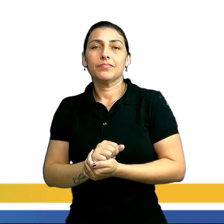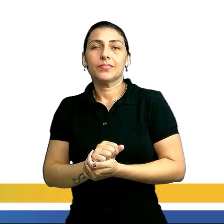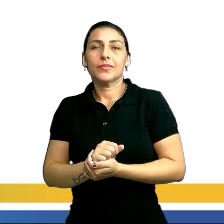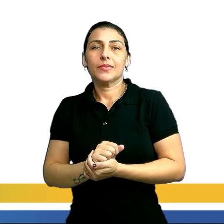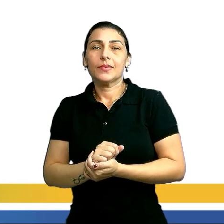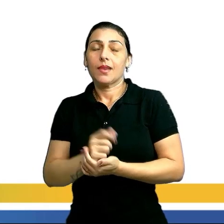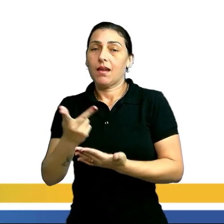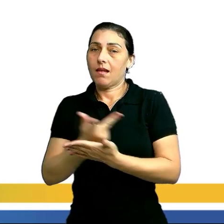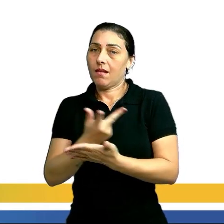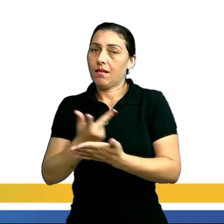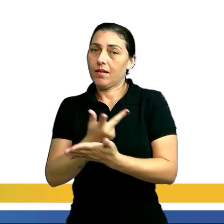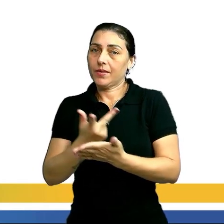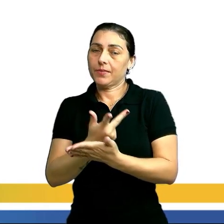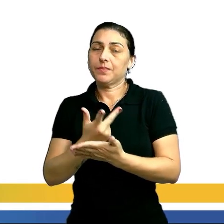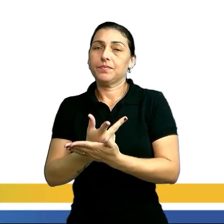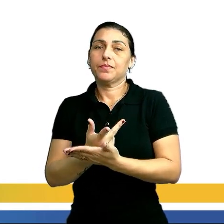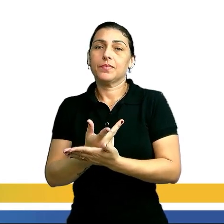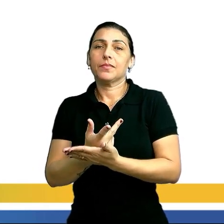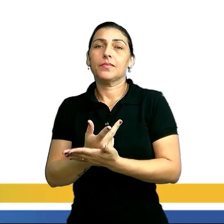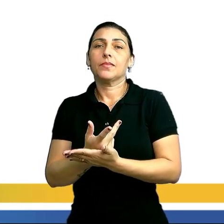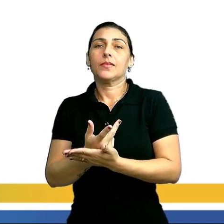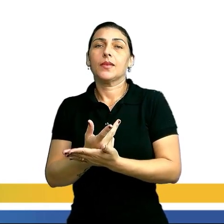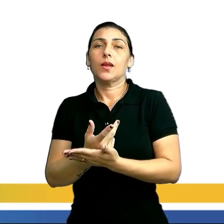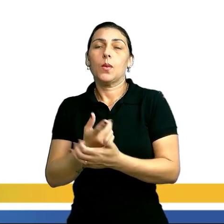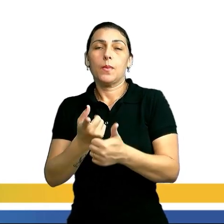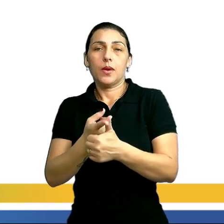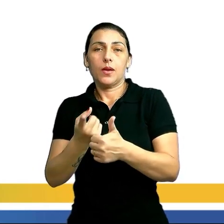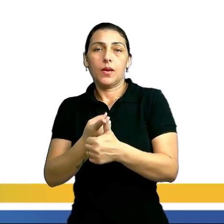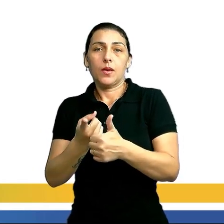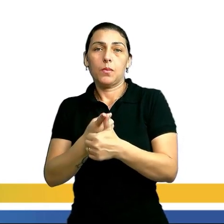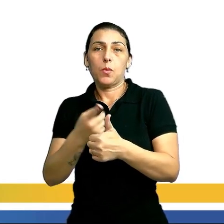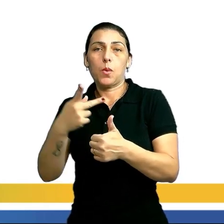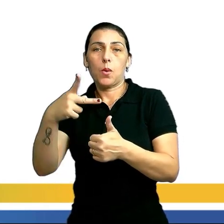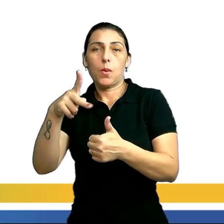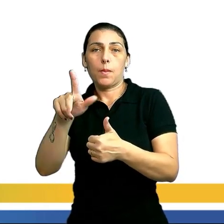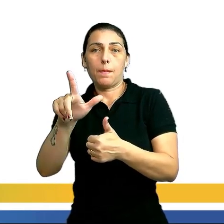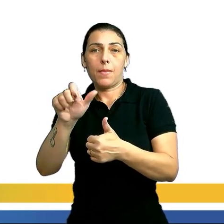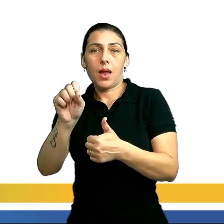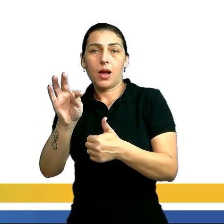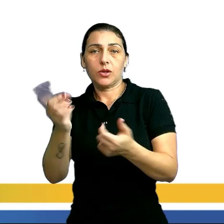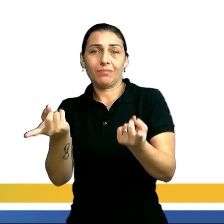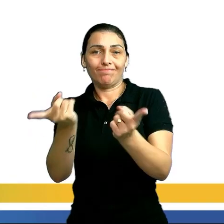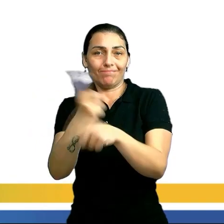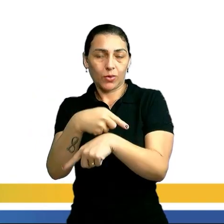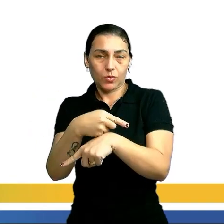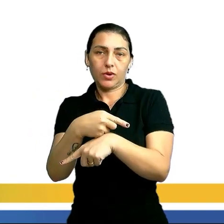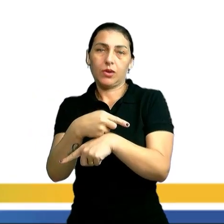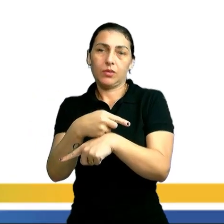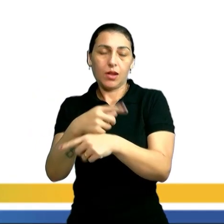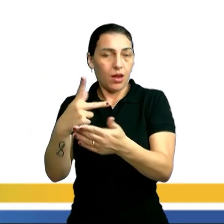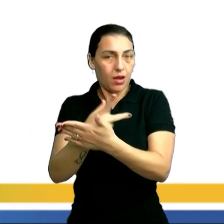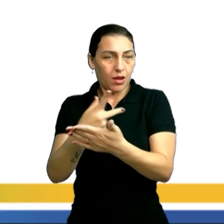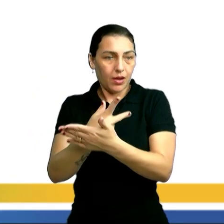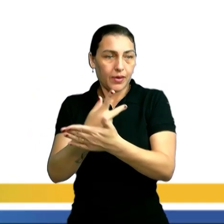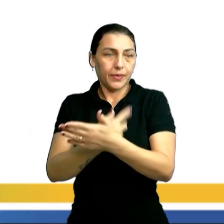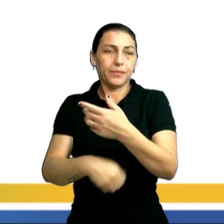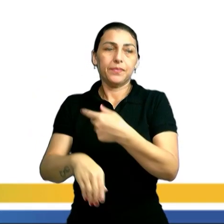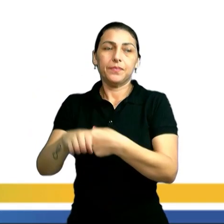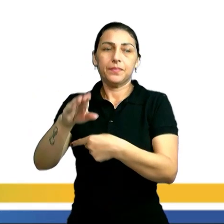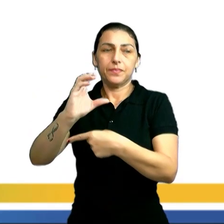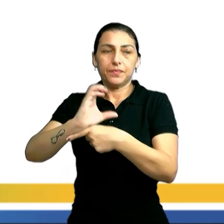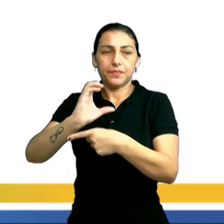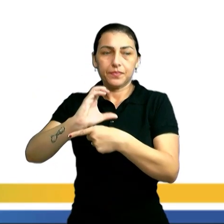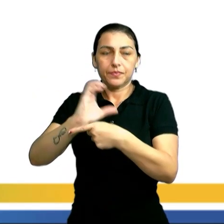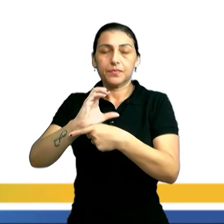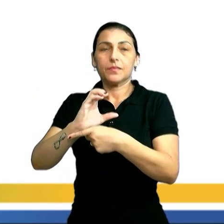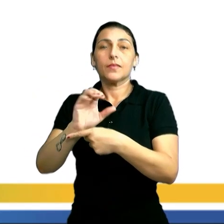está totalmente errado aí. Ok? Aminoácido seria lá para o plástico, seria para a proteína, e amido seria o componente energético,